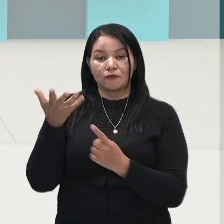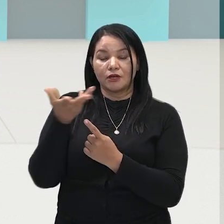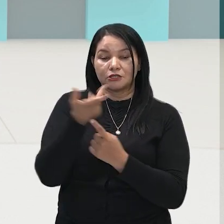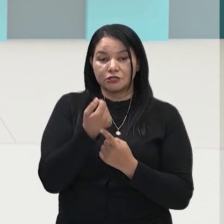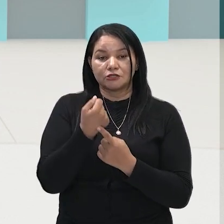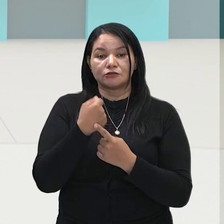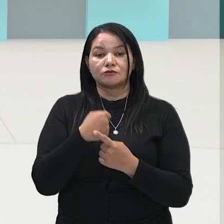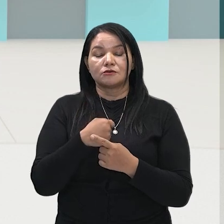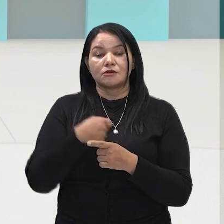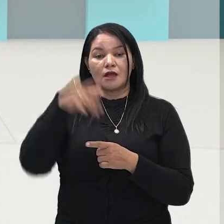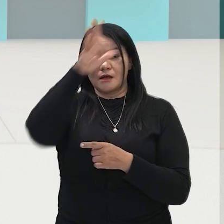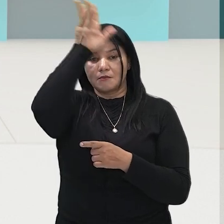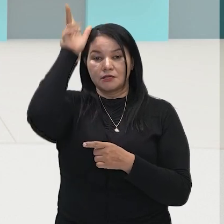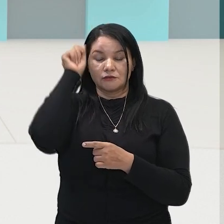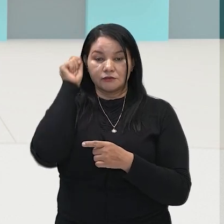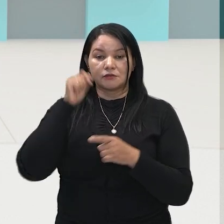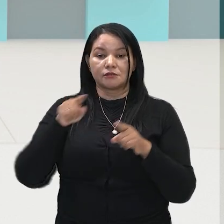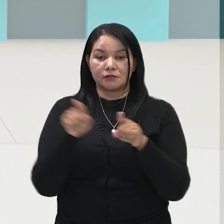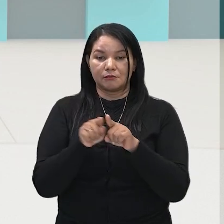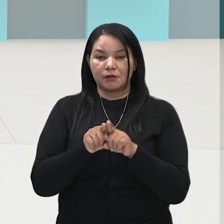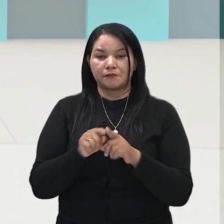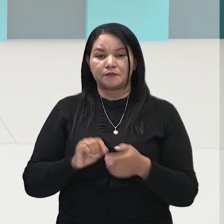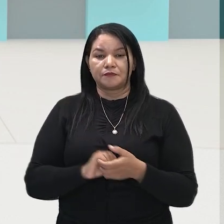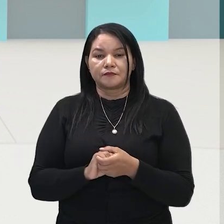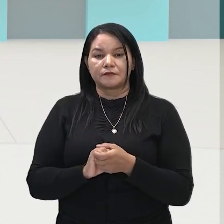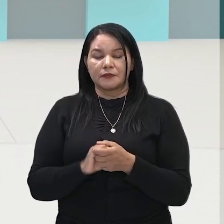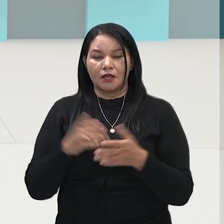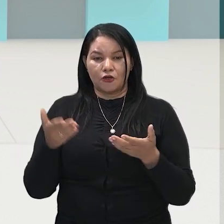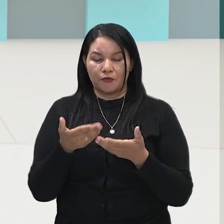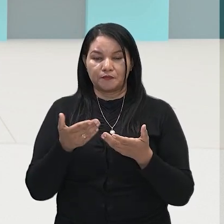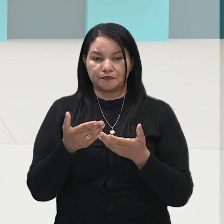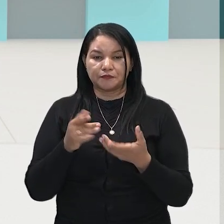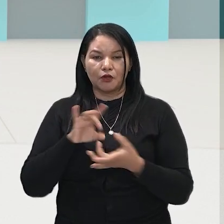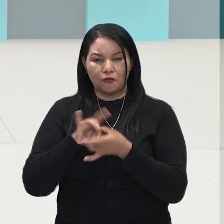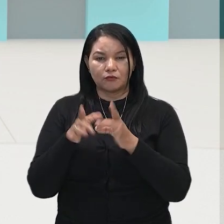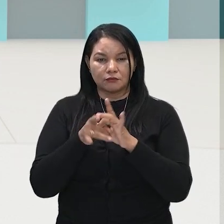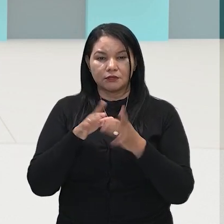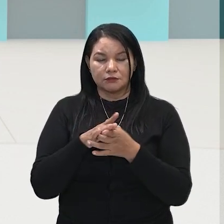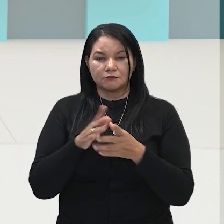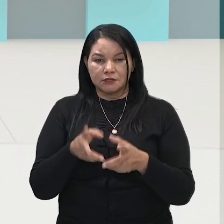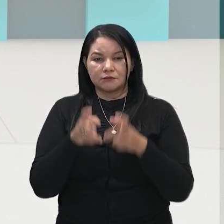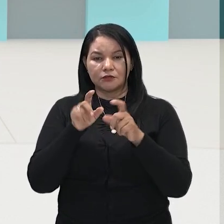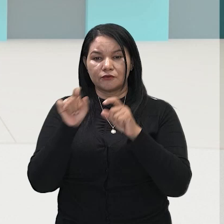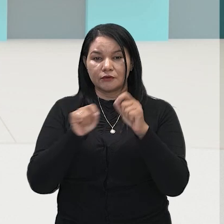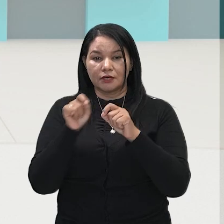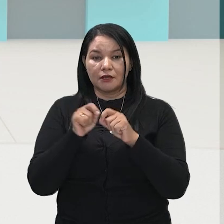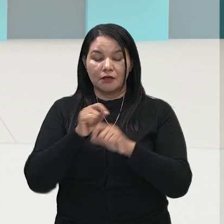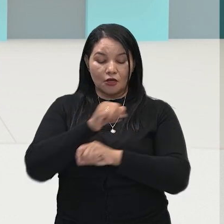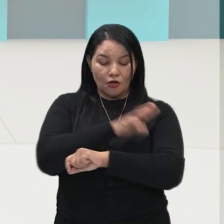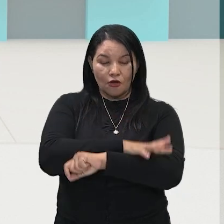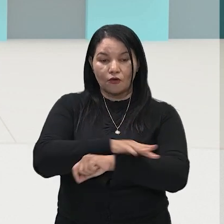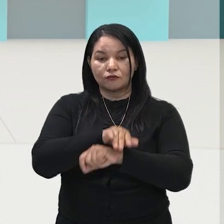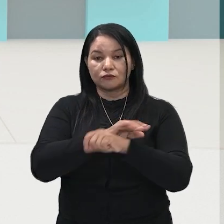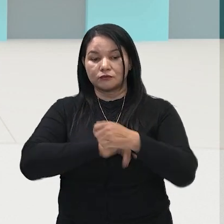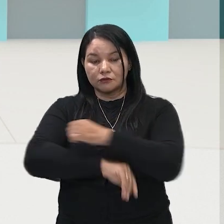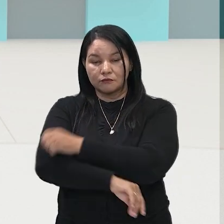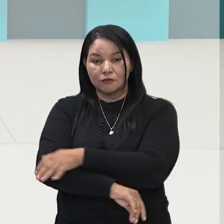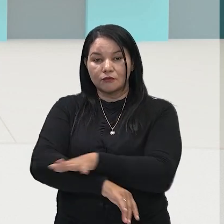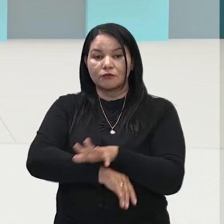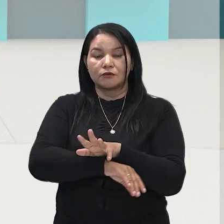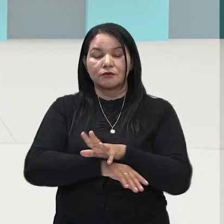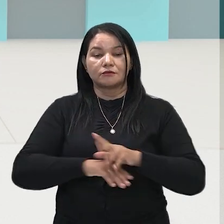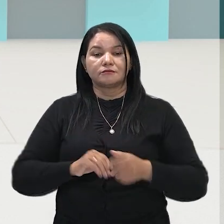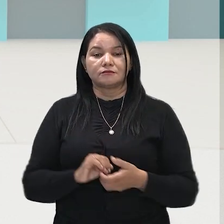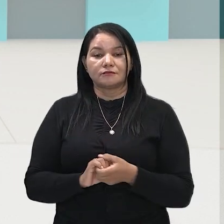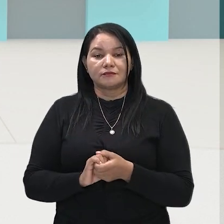amazônico, trazendo para o nosso contexto, vamos perceber, por exemplo, as nossas plumagens. Mesmo que você